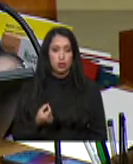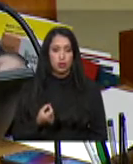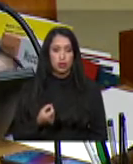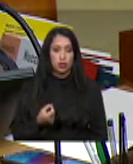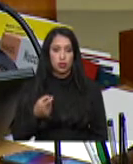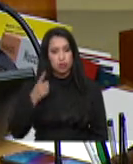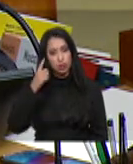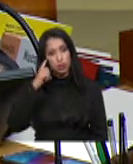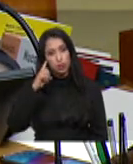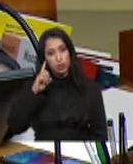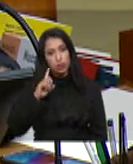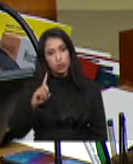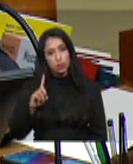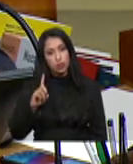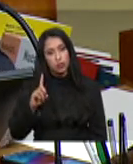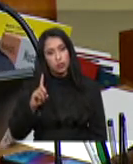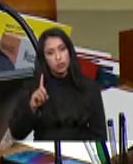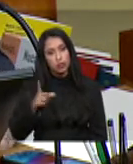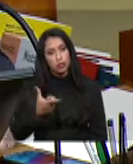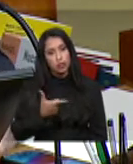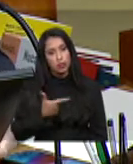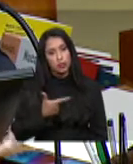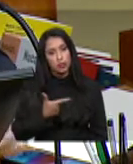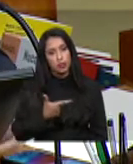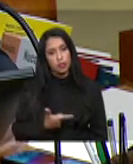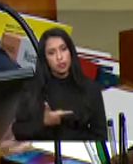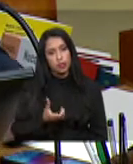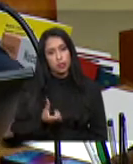No dia promulgada no dia